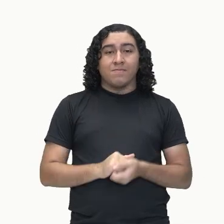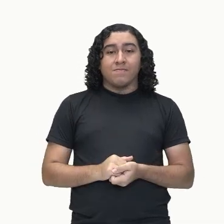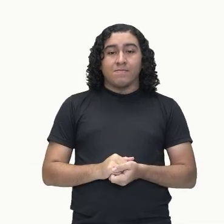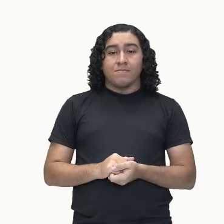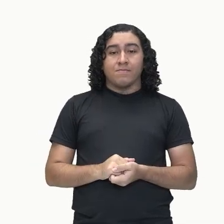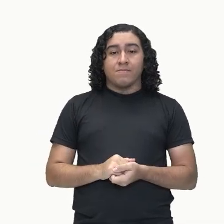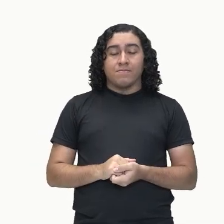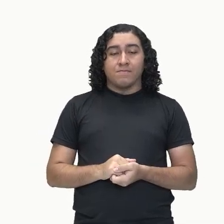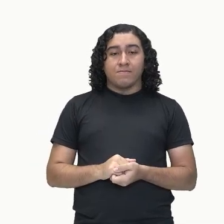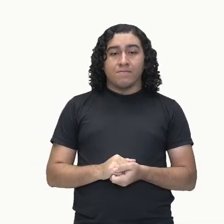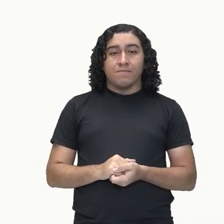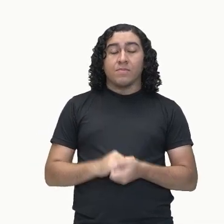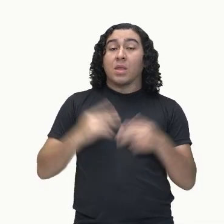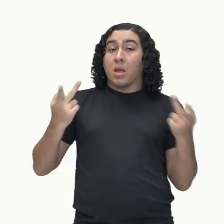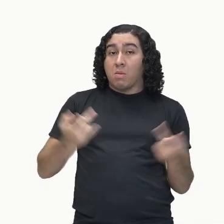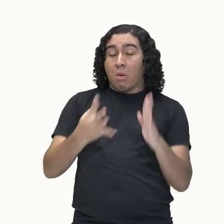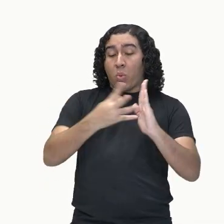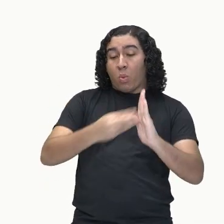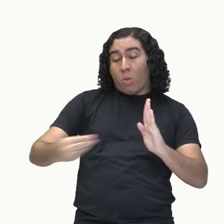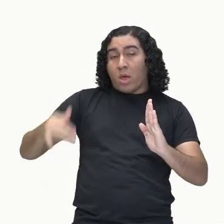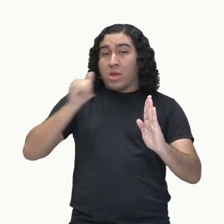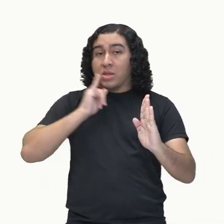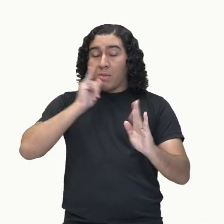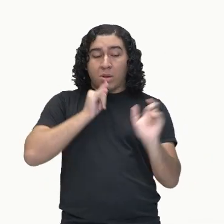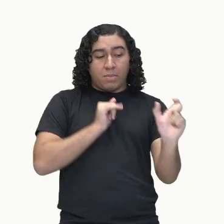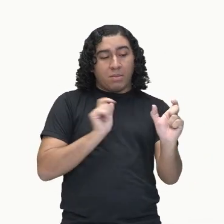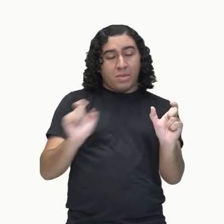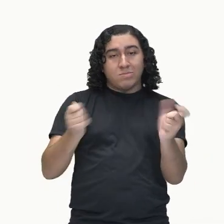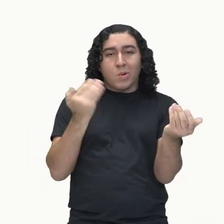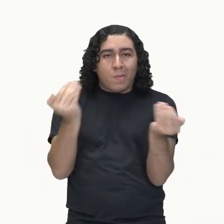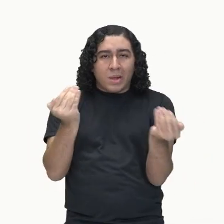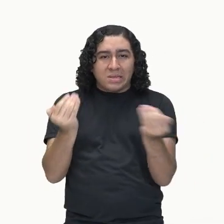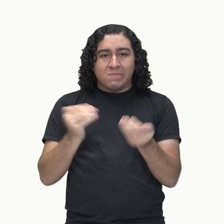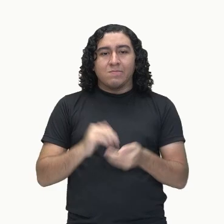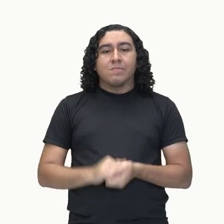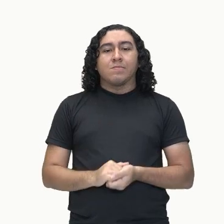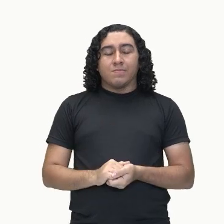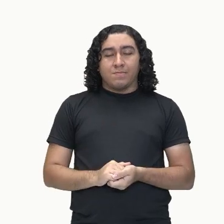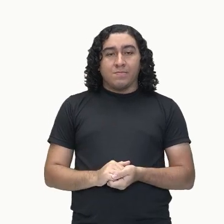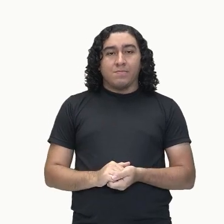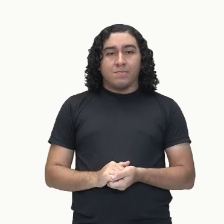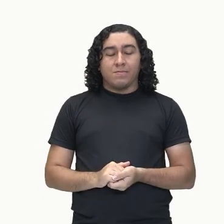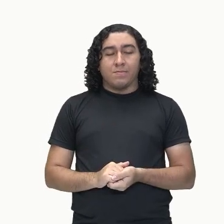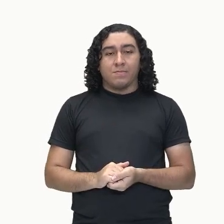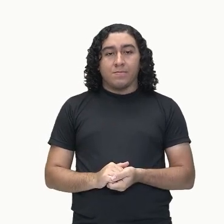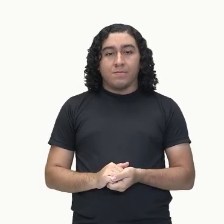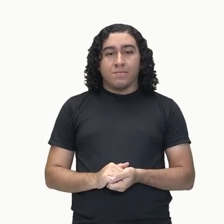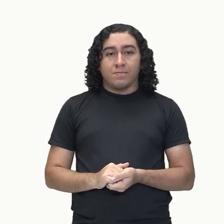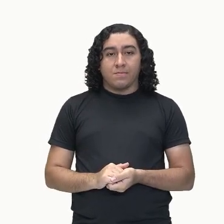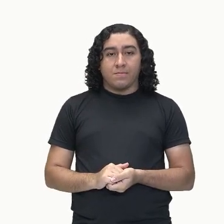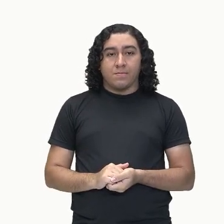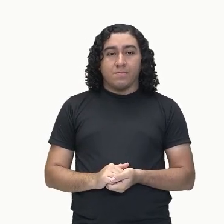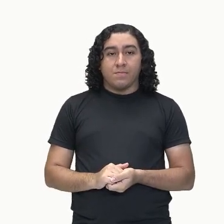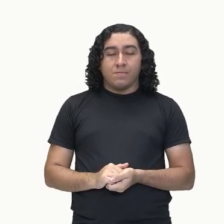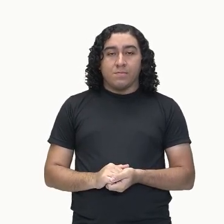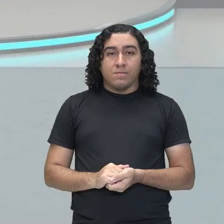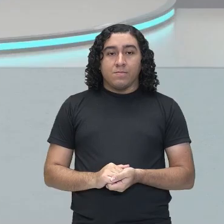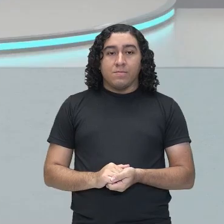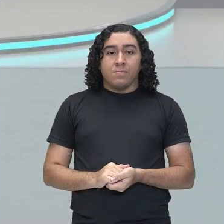mentir seguem o mesmo exemplo do verbo Ciro quea por exemplo né E vamos aqui para os